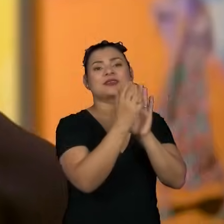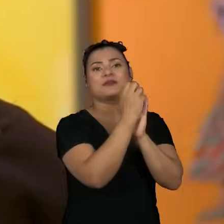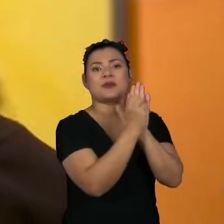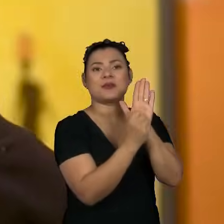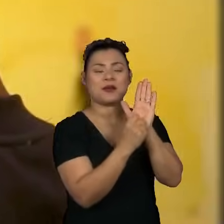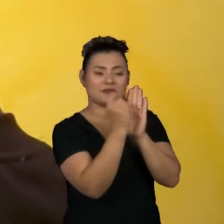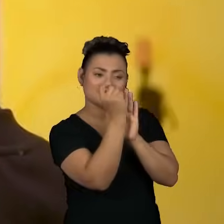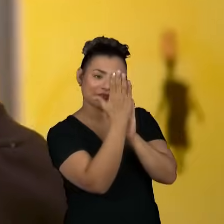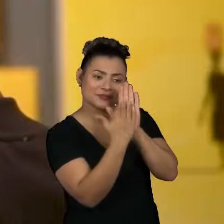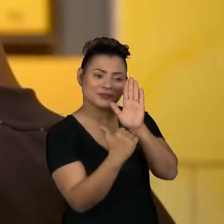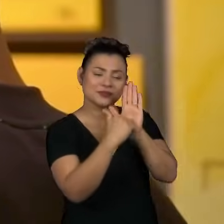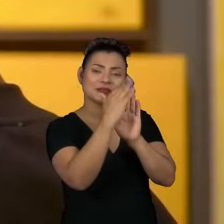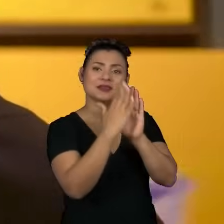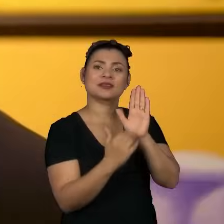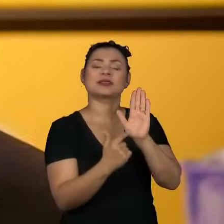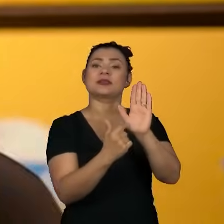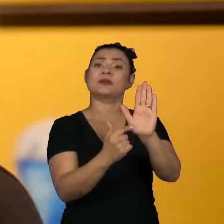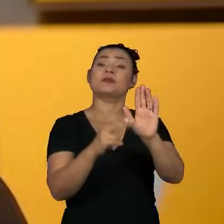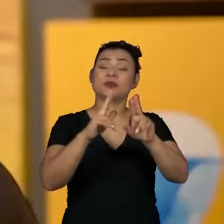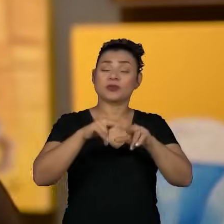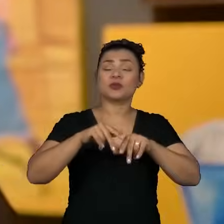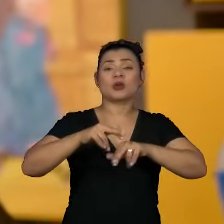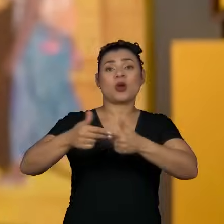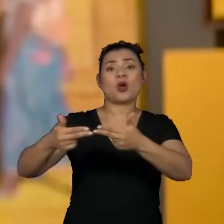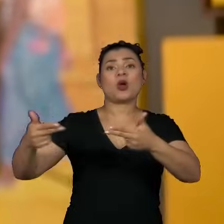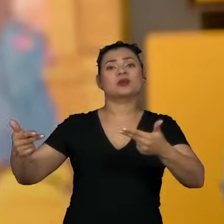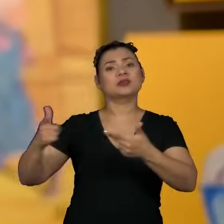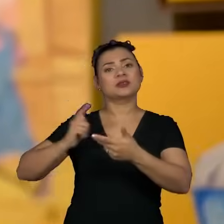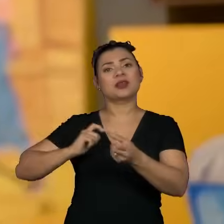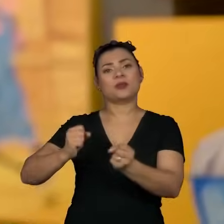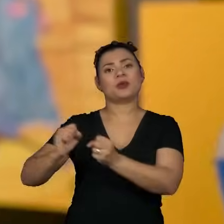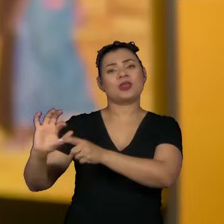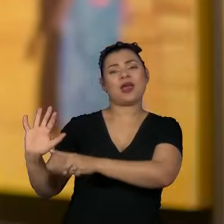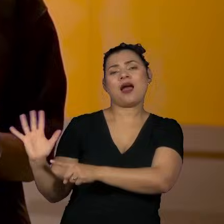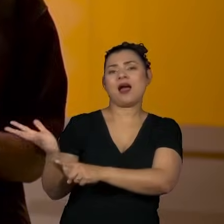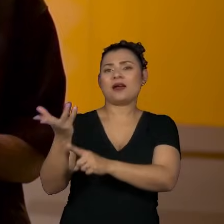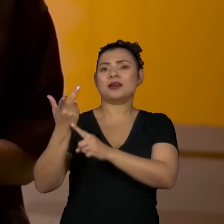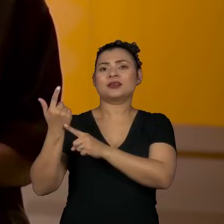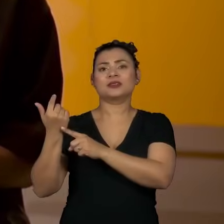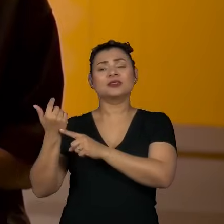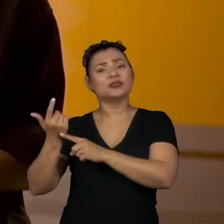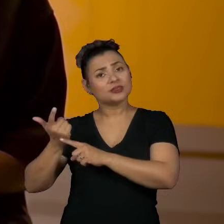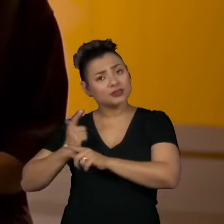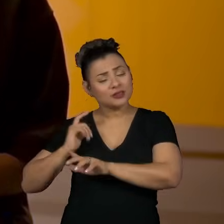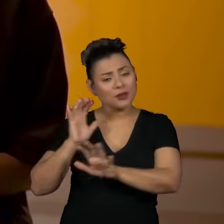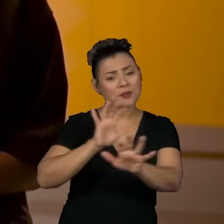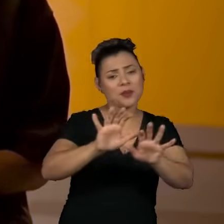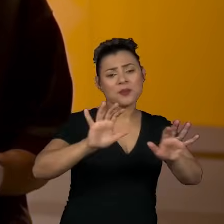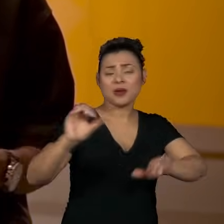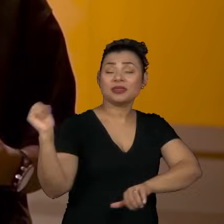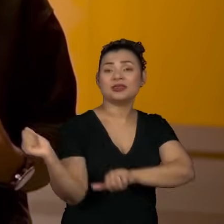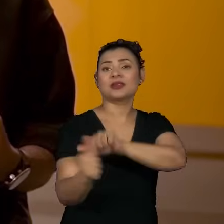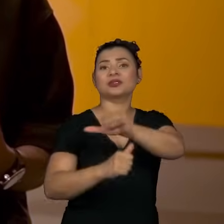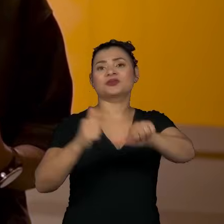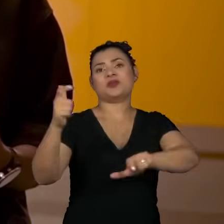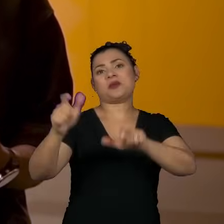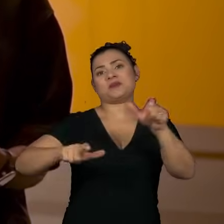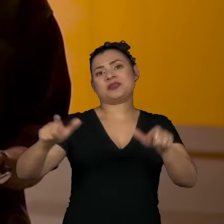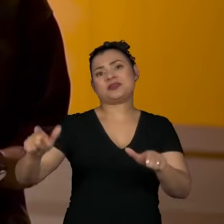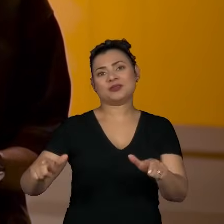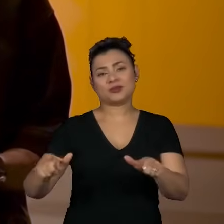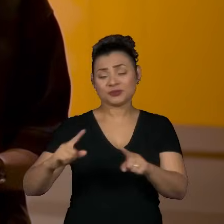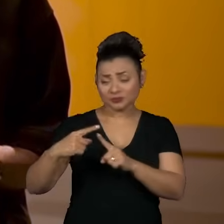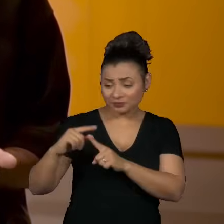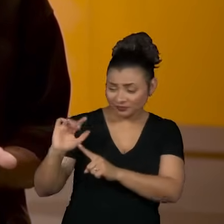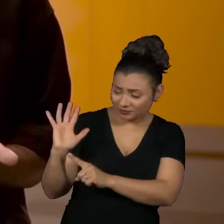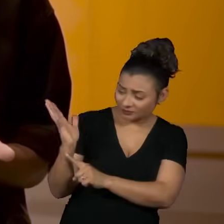de alguma forma. Então acho que as cores, elas têm esse poder. A arte, ela tem um papel de transformar essas pessoas porque é